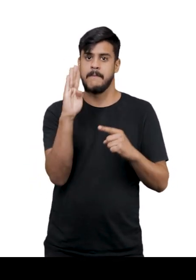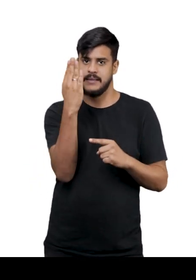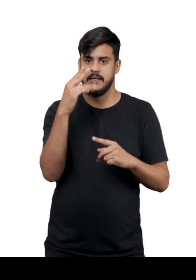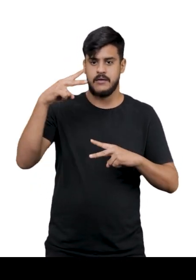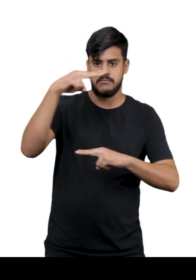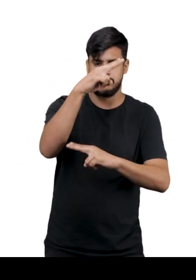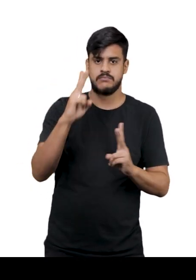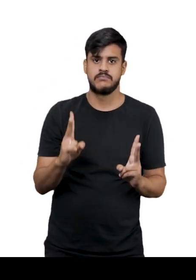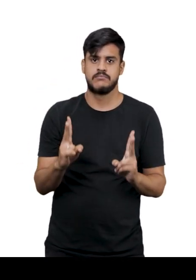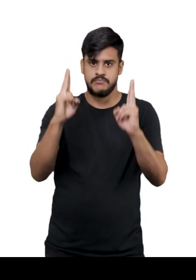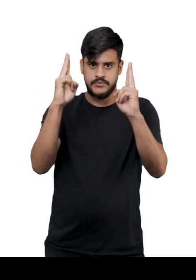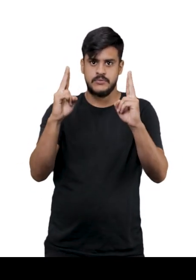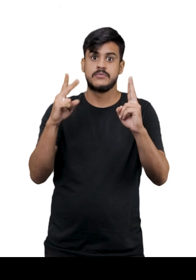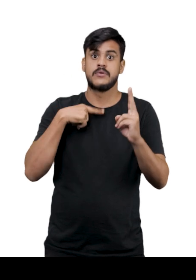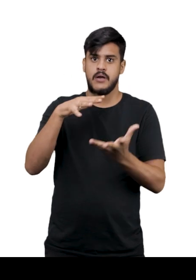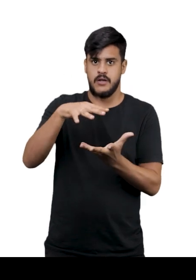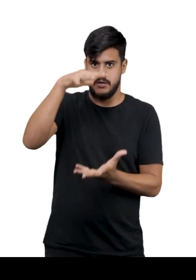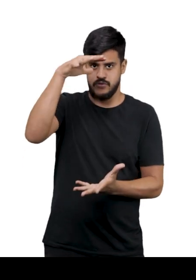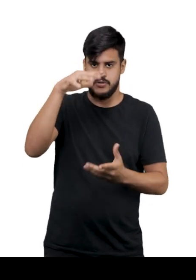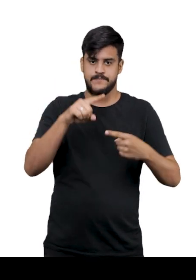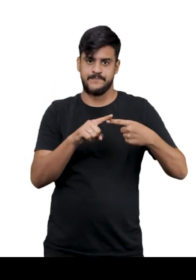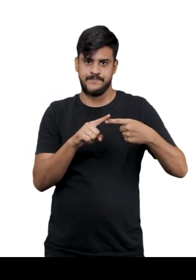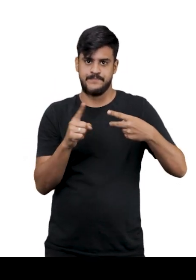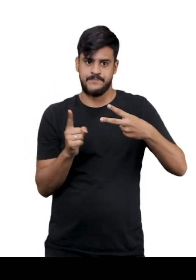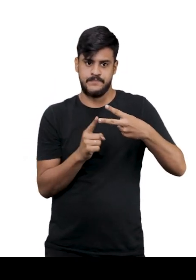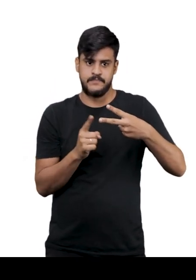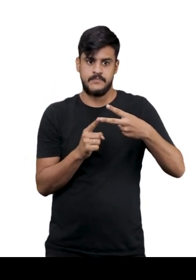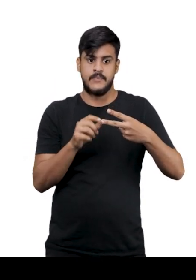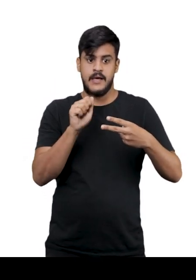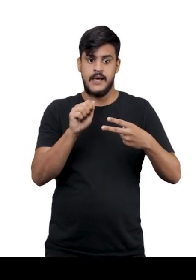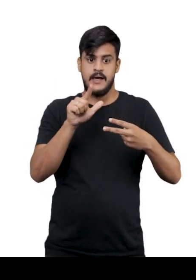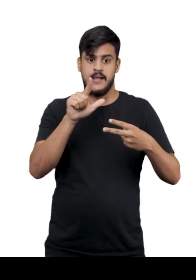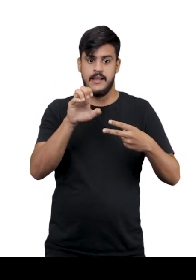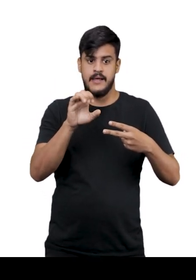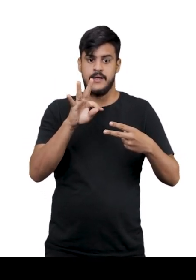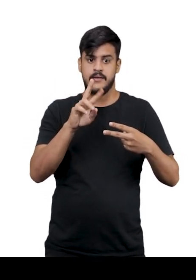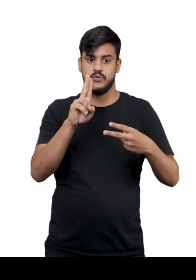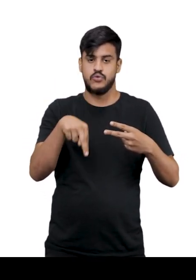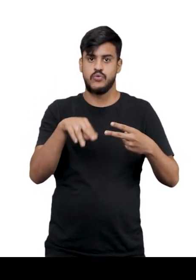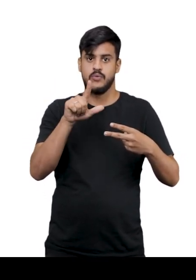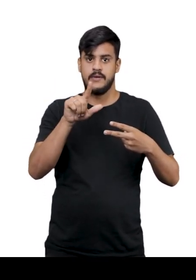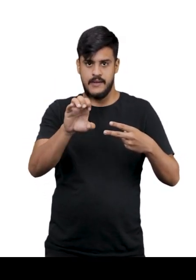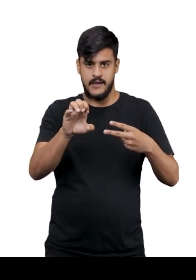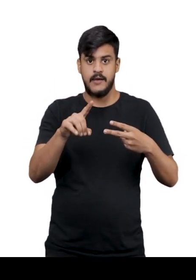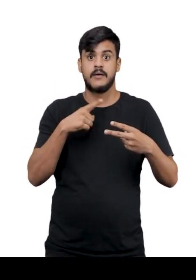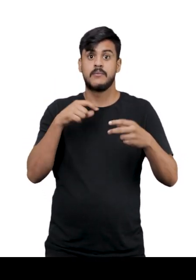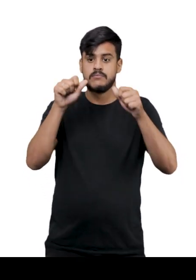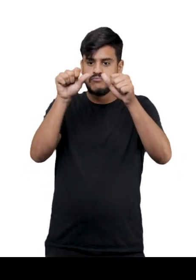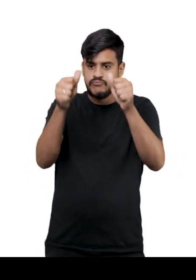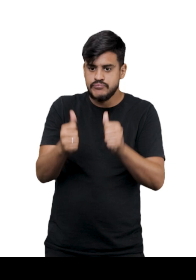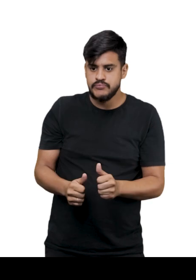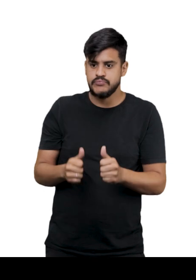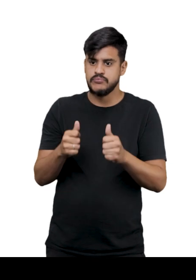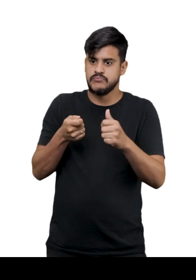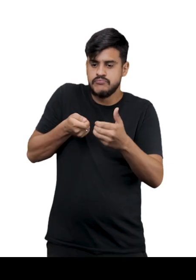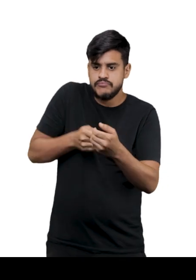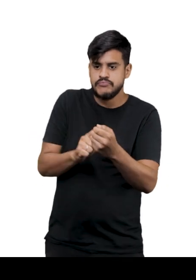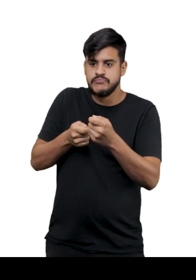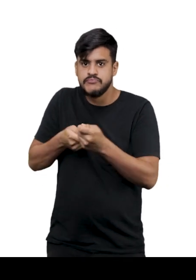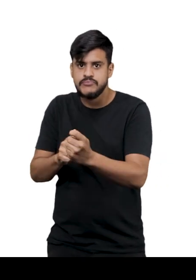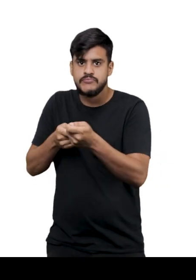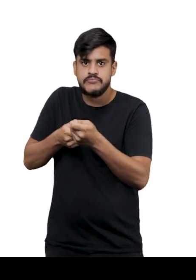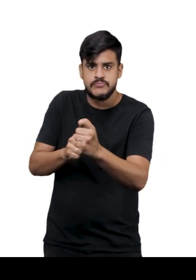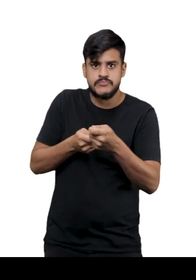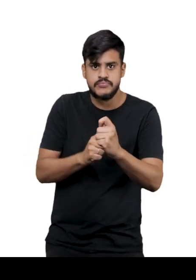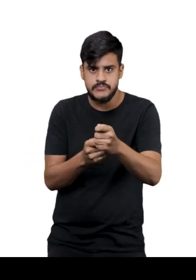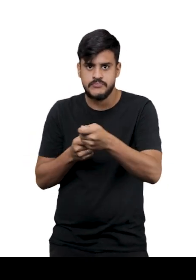Na lilé, o corte bruto da madeira, definindo formas grandes. Alé tunlé, a redefinição